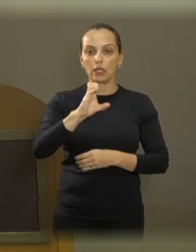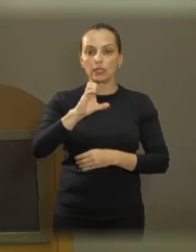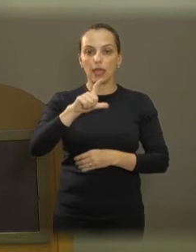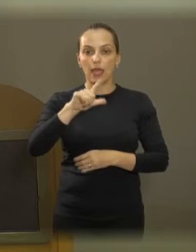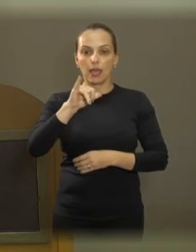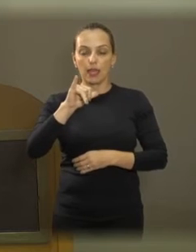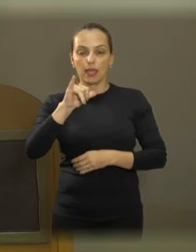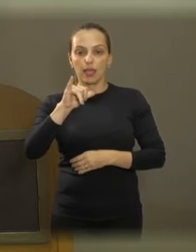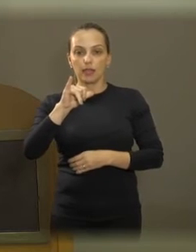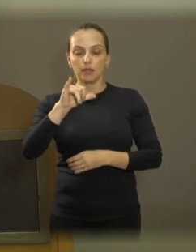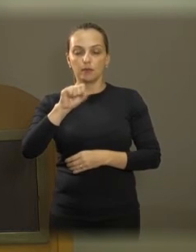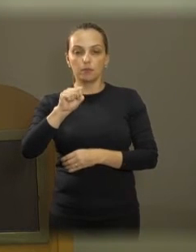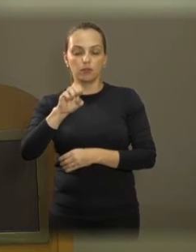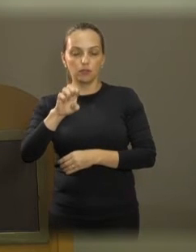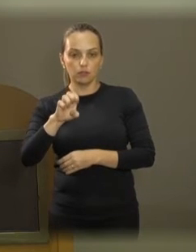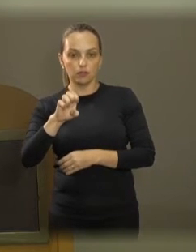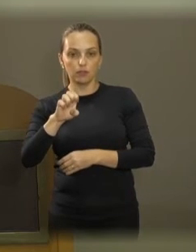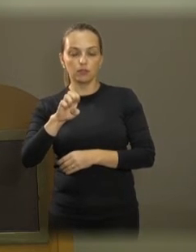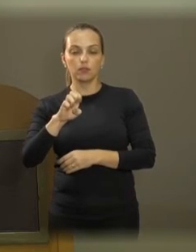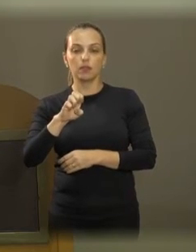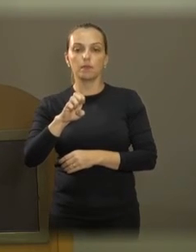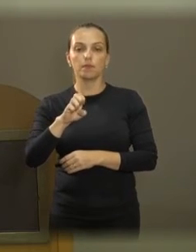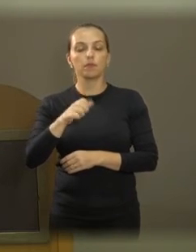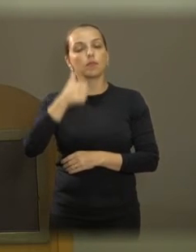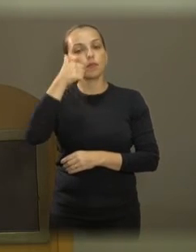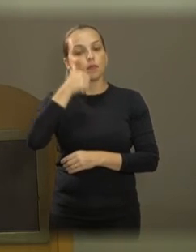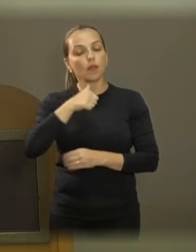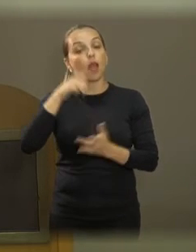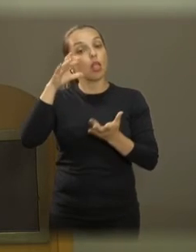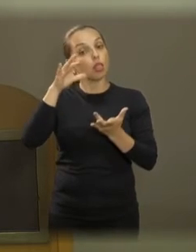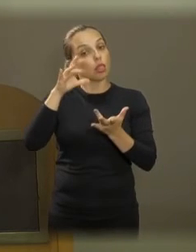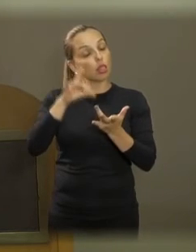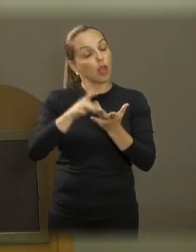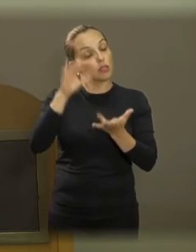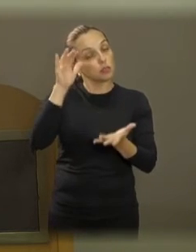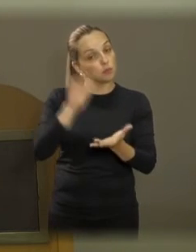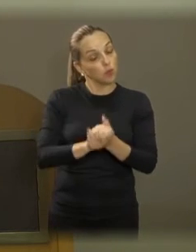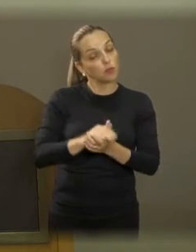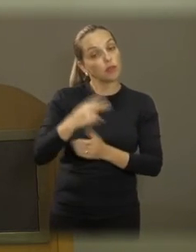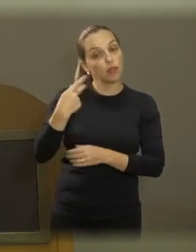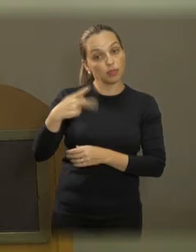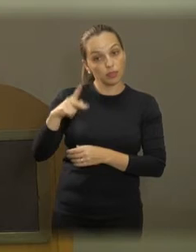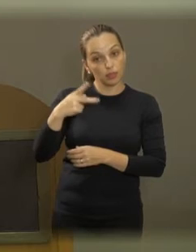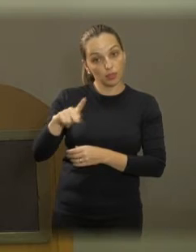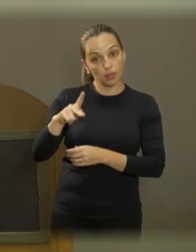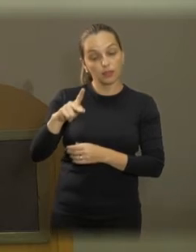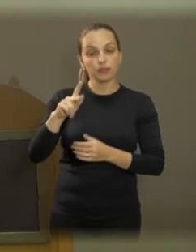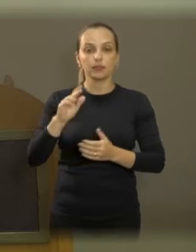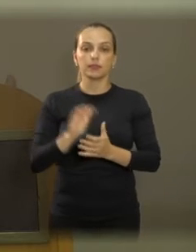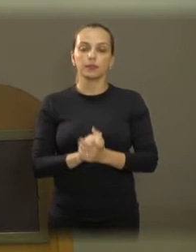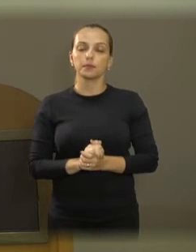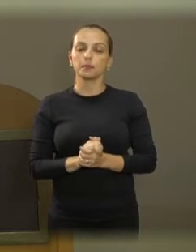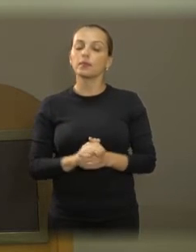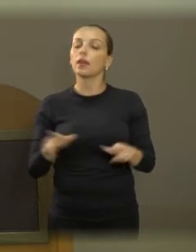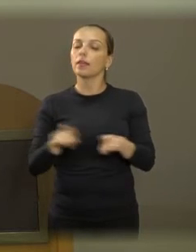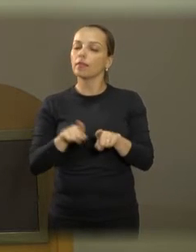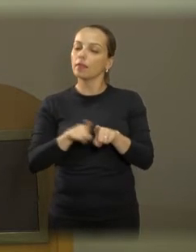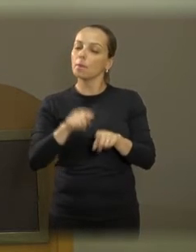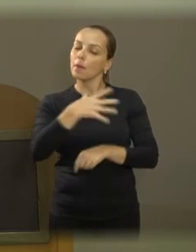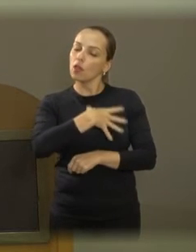a esposa do Dr. Marcos. Parabéns, né? Também os